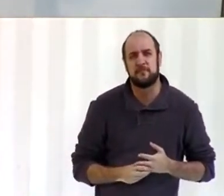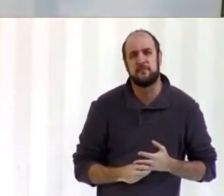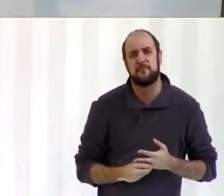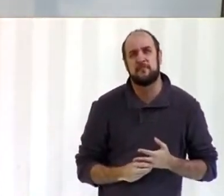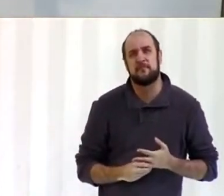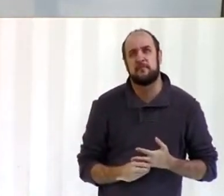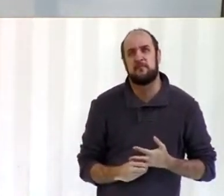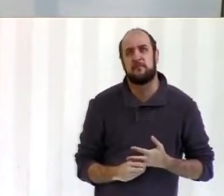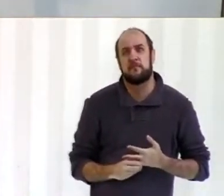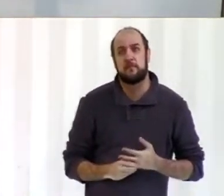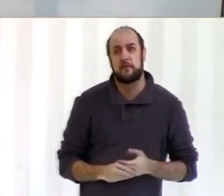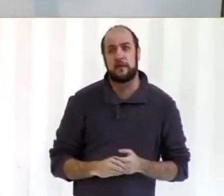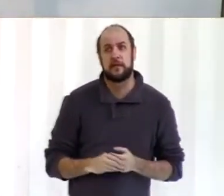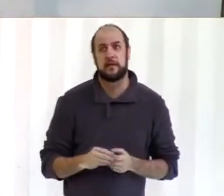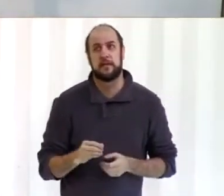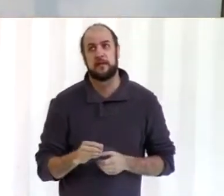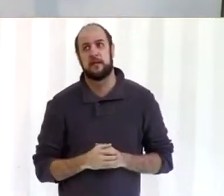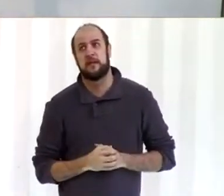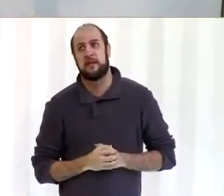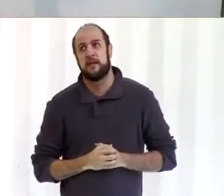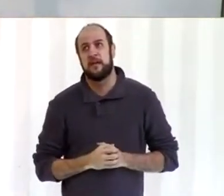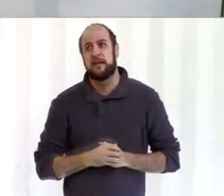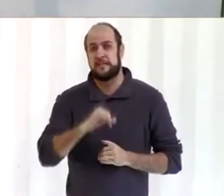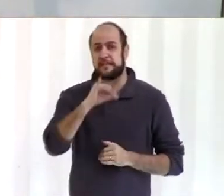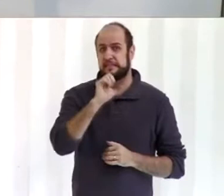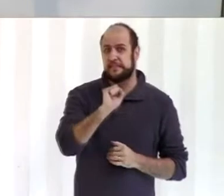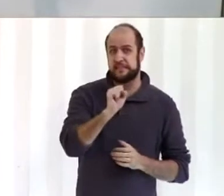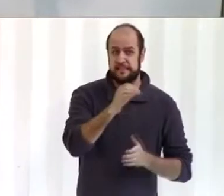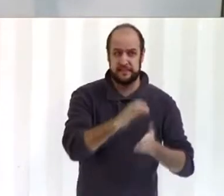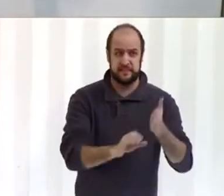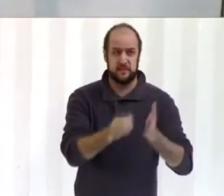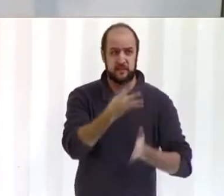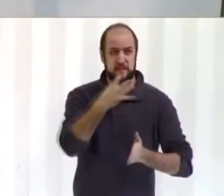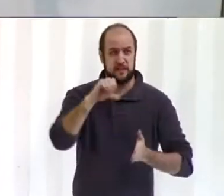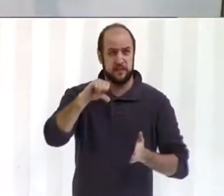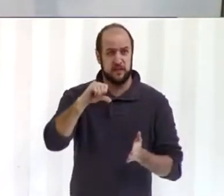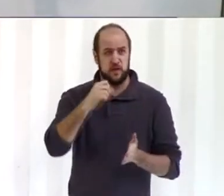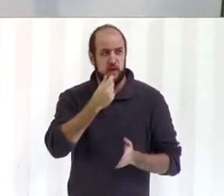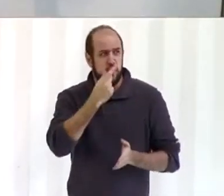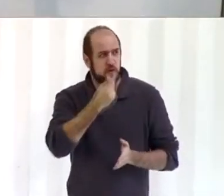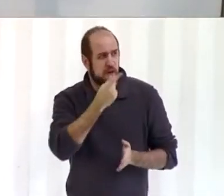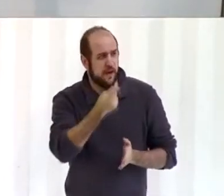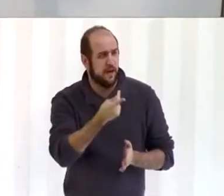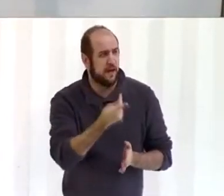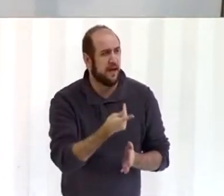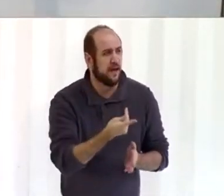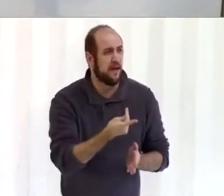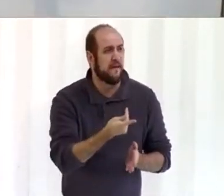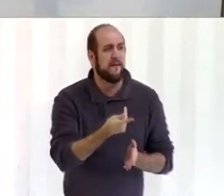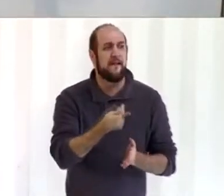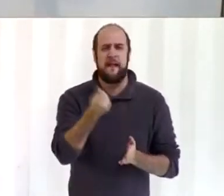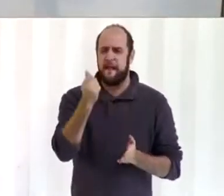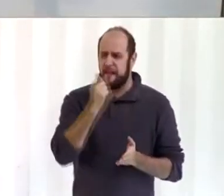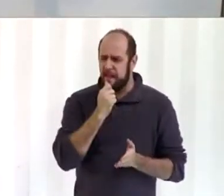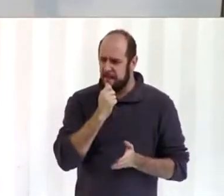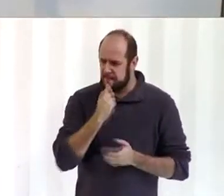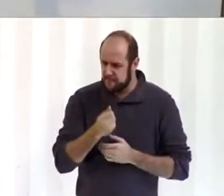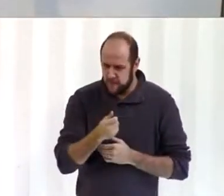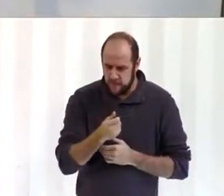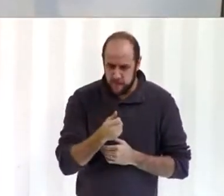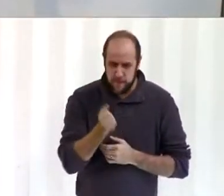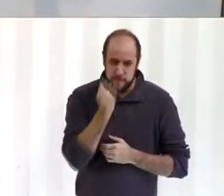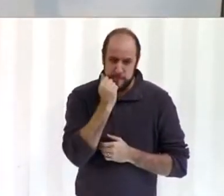Isaías 49, irmãos, registra assim: haverá mãe que possa esquecer o seu bebê que ainda mama e não